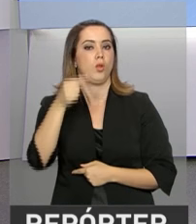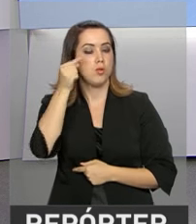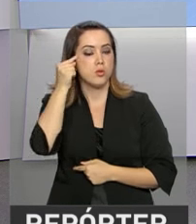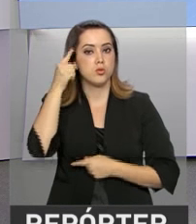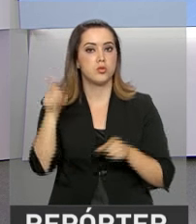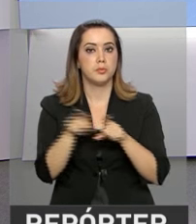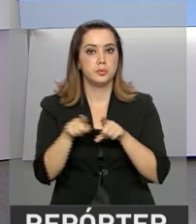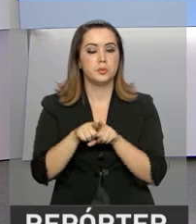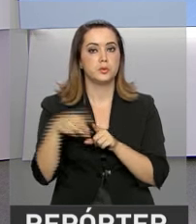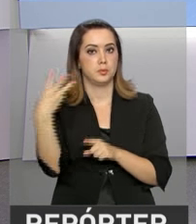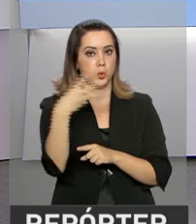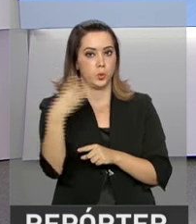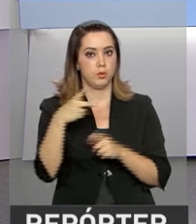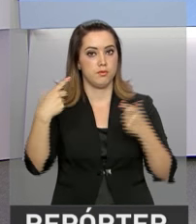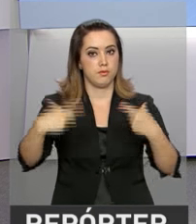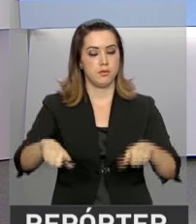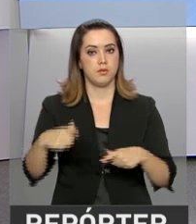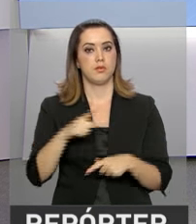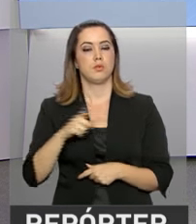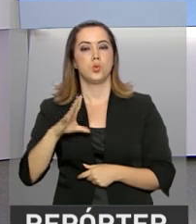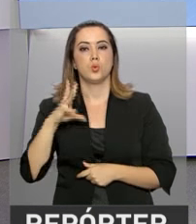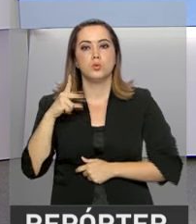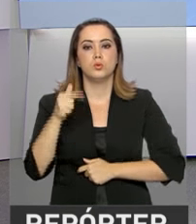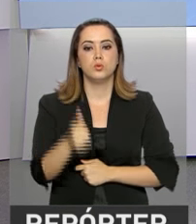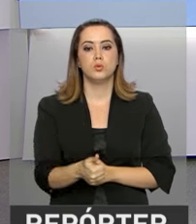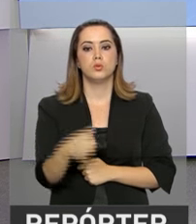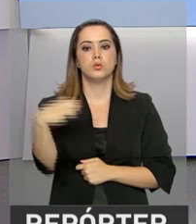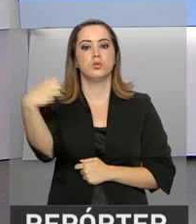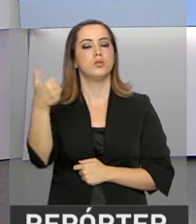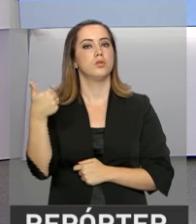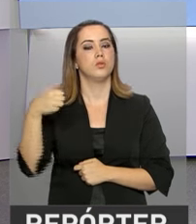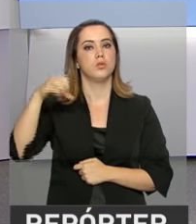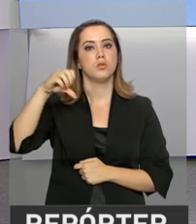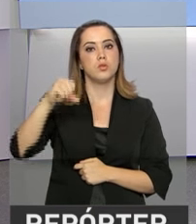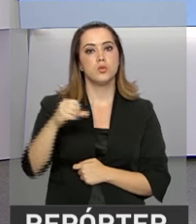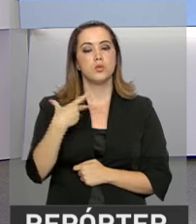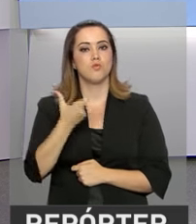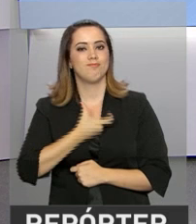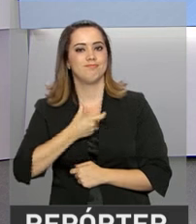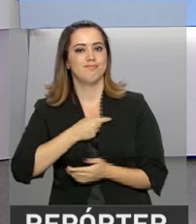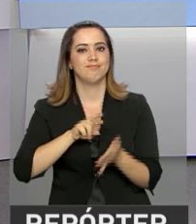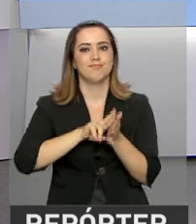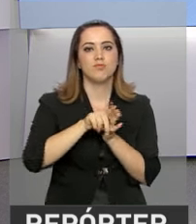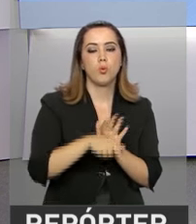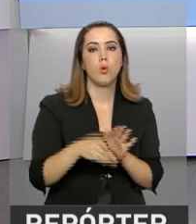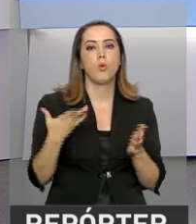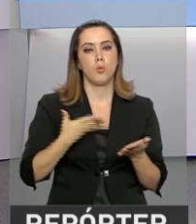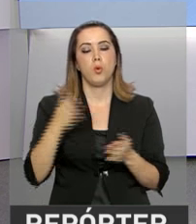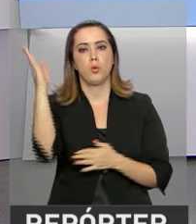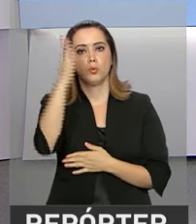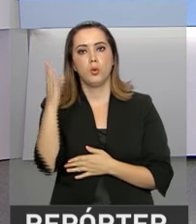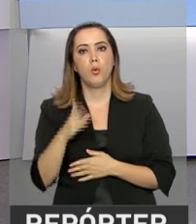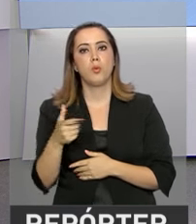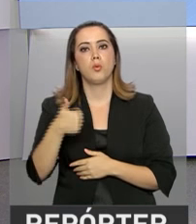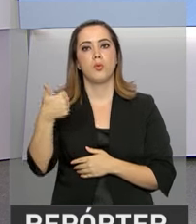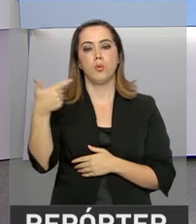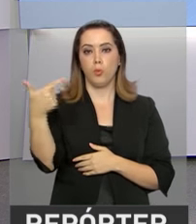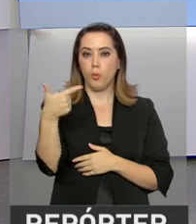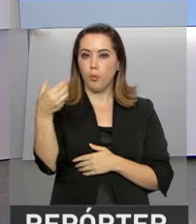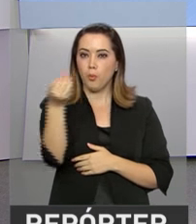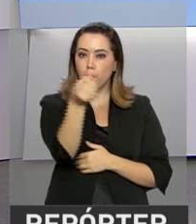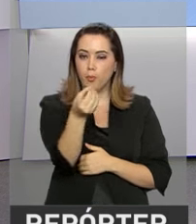colocado com seis de ouro uma de prata 12 medalhas de bronze 19 no total e o Brasil ocupa a 20ª